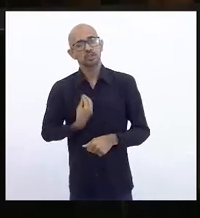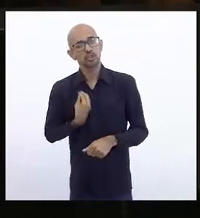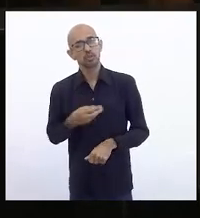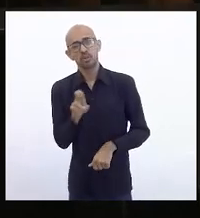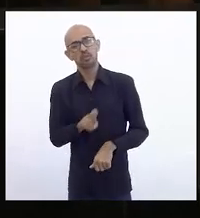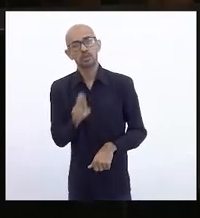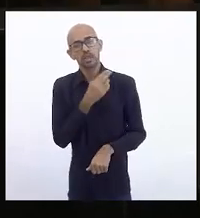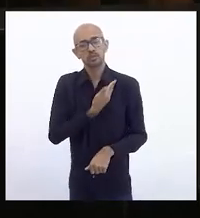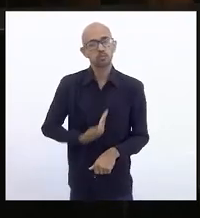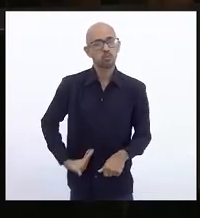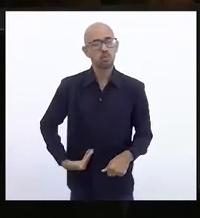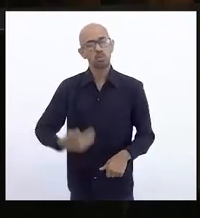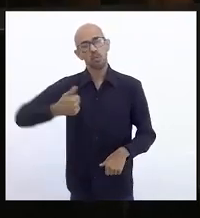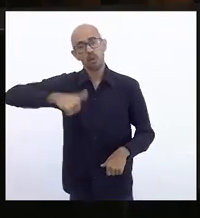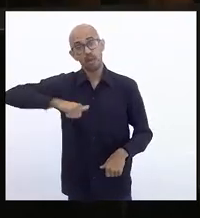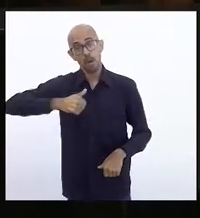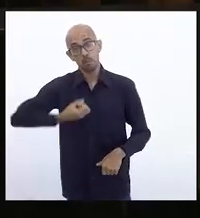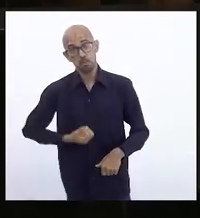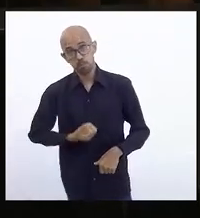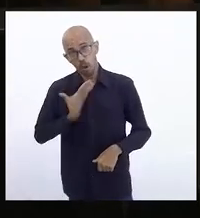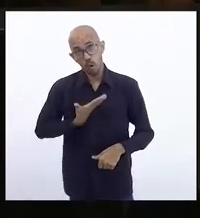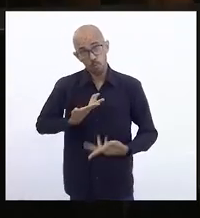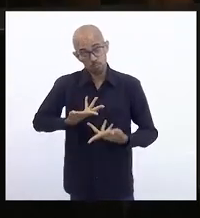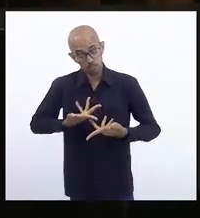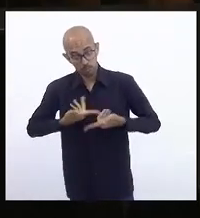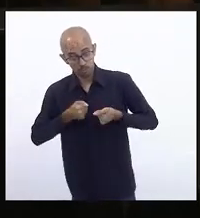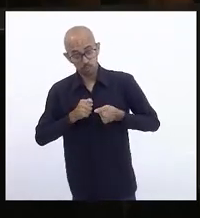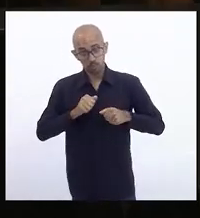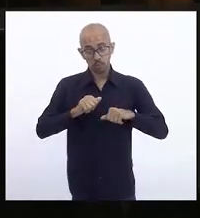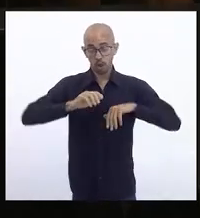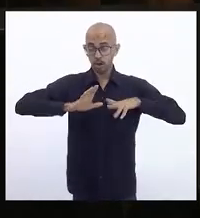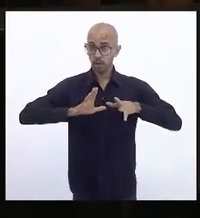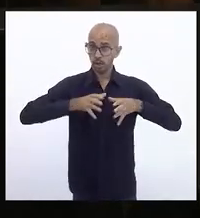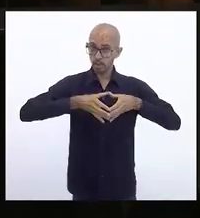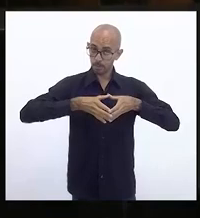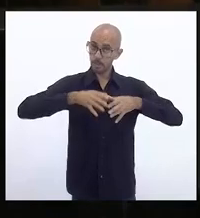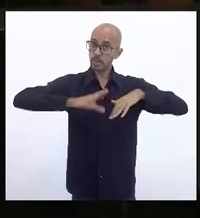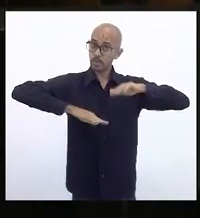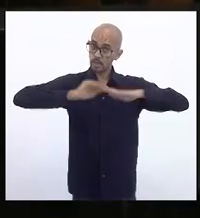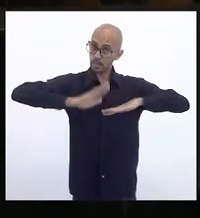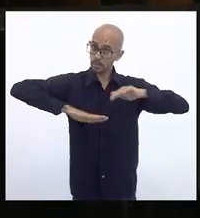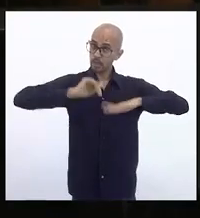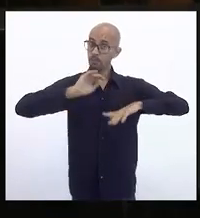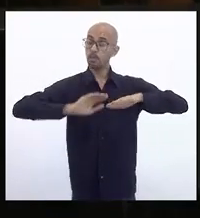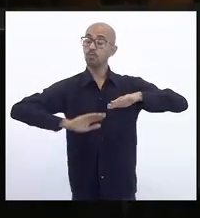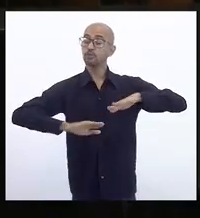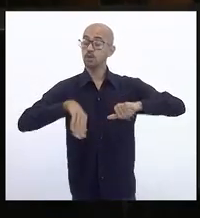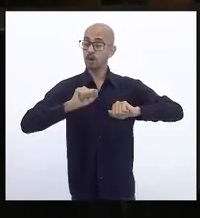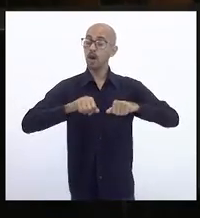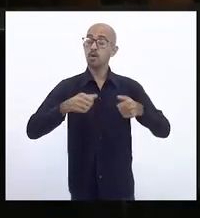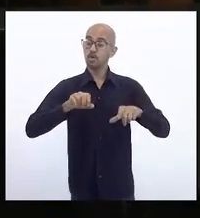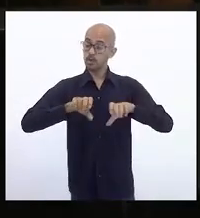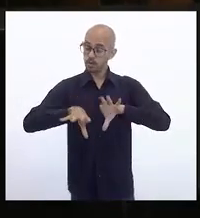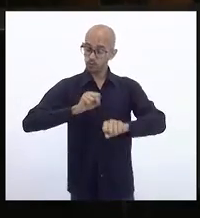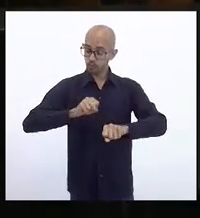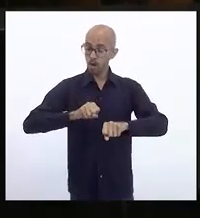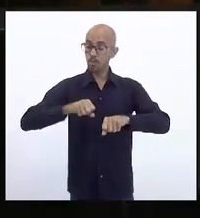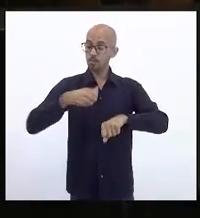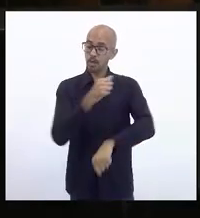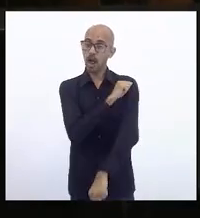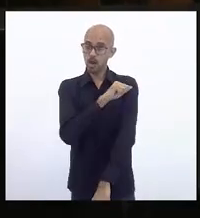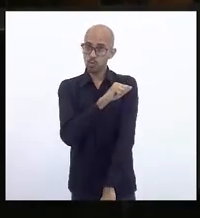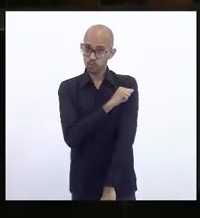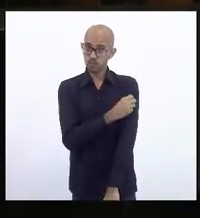de qualidade, que tenha excelência no seu quadro técnico e que forme estudantes com excelência. Esse